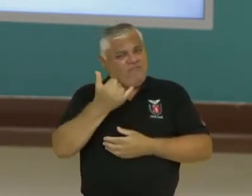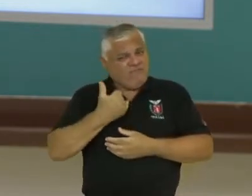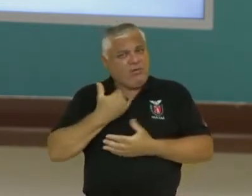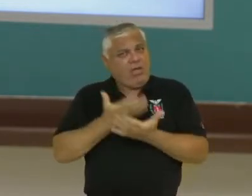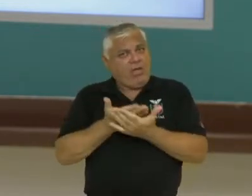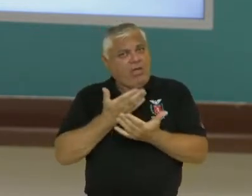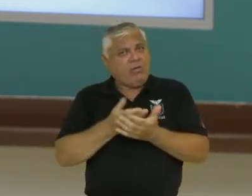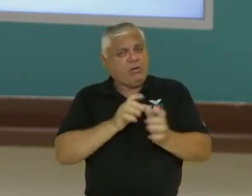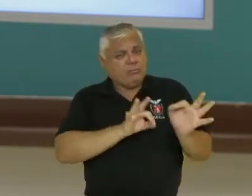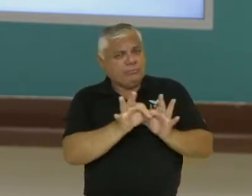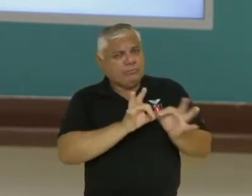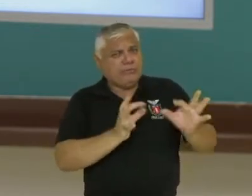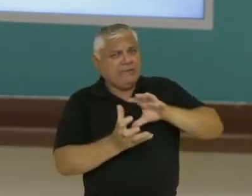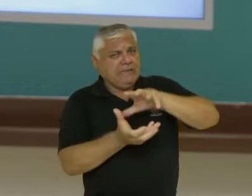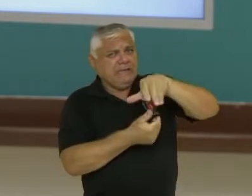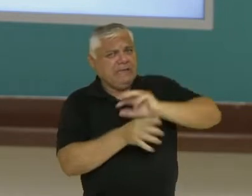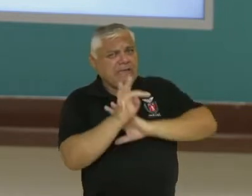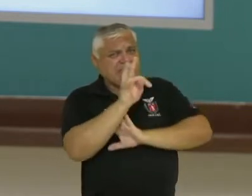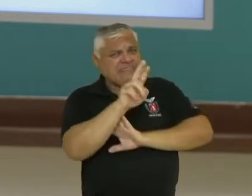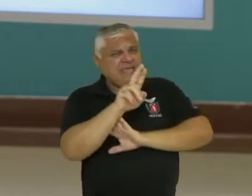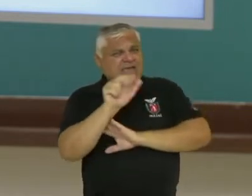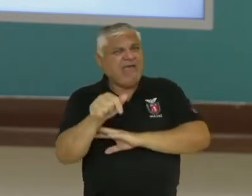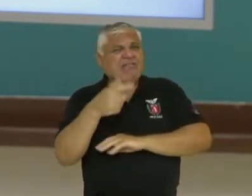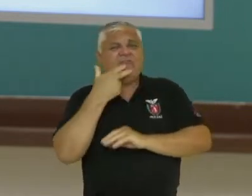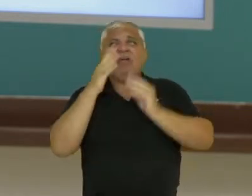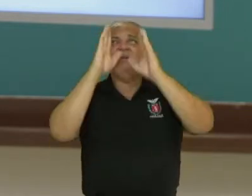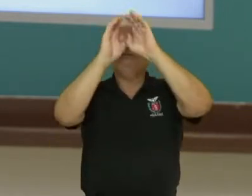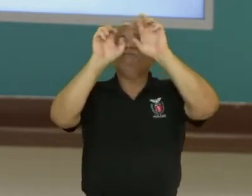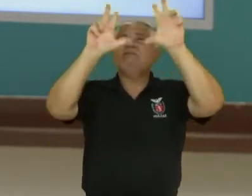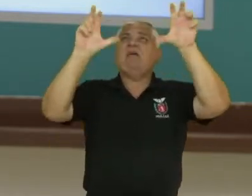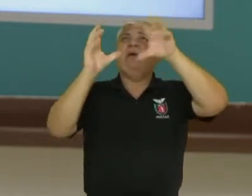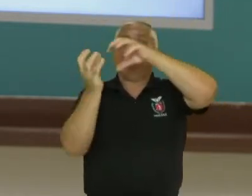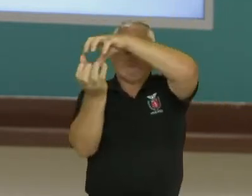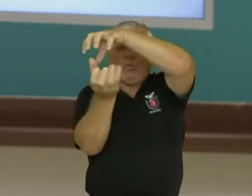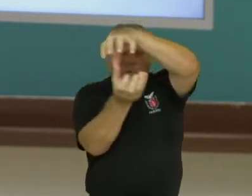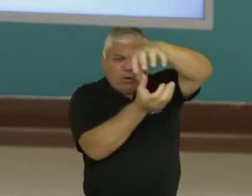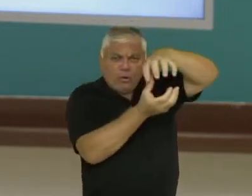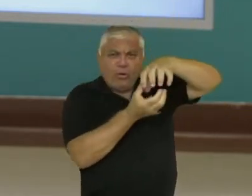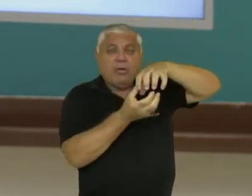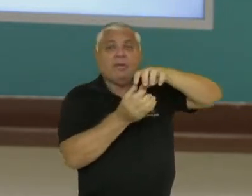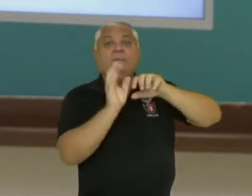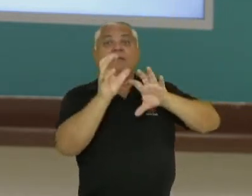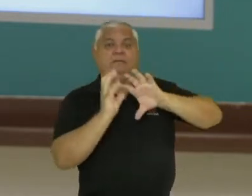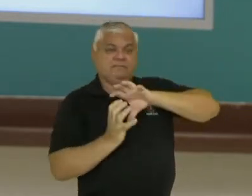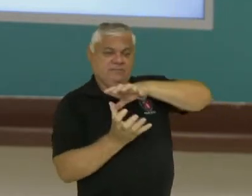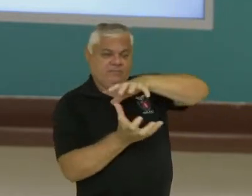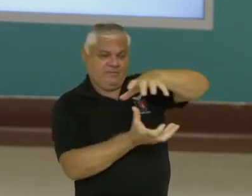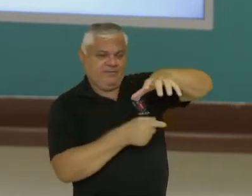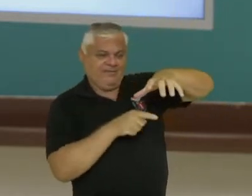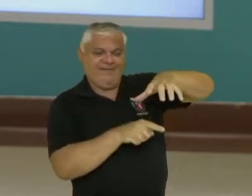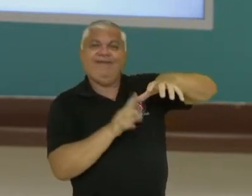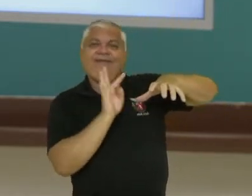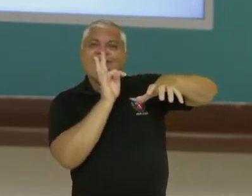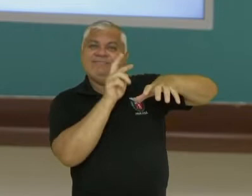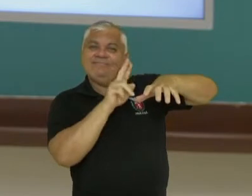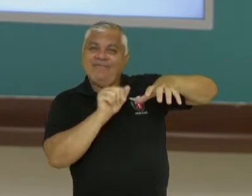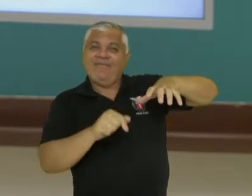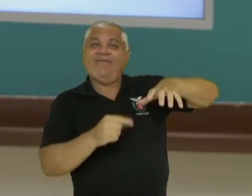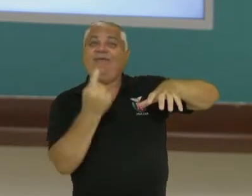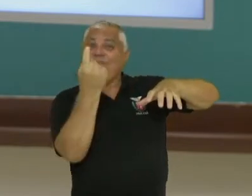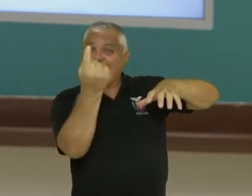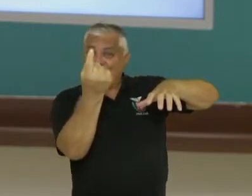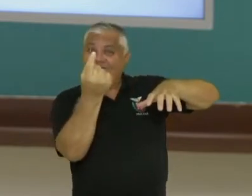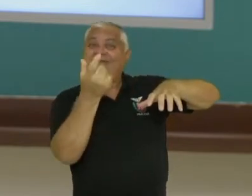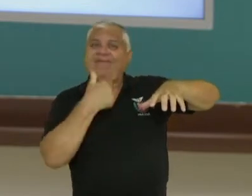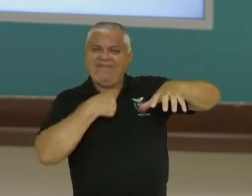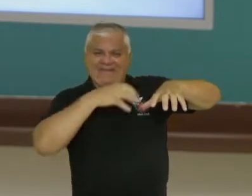E aqui você está falando de céu, de planetas. Mas o nosso planeta, Terra, é um dos vários planetas